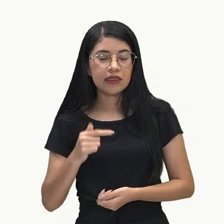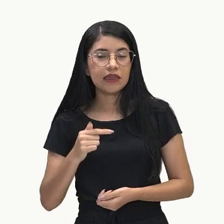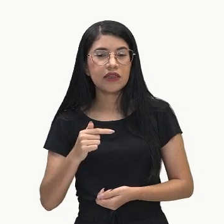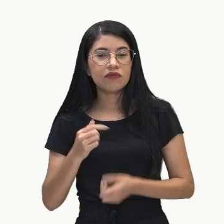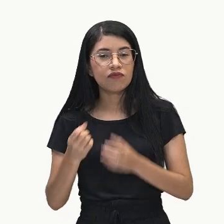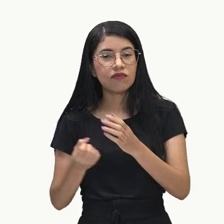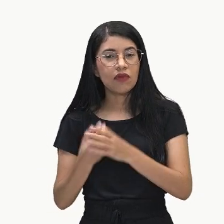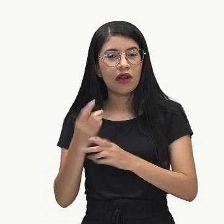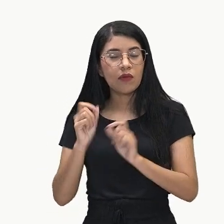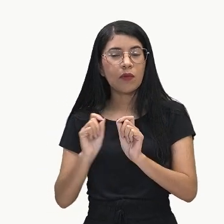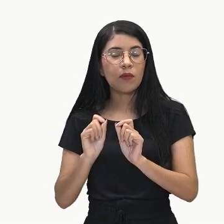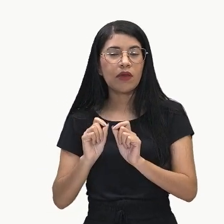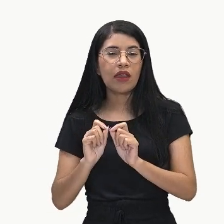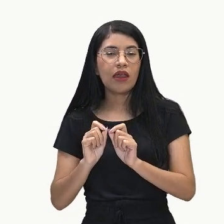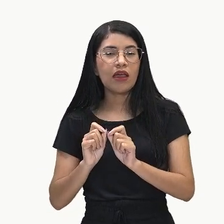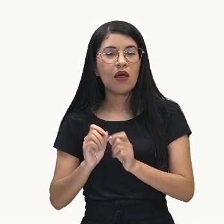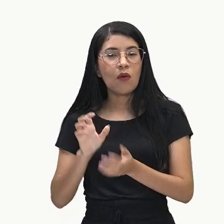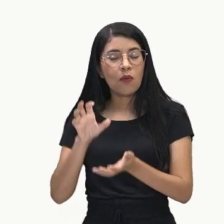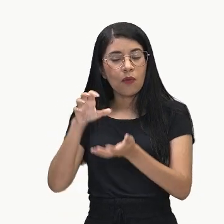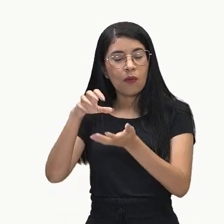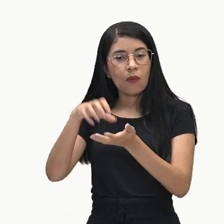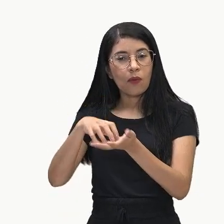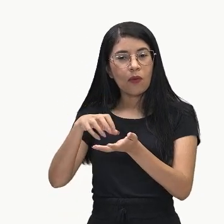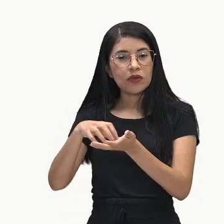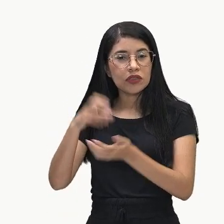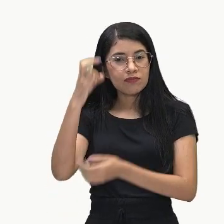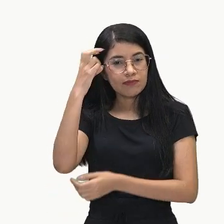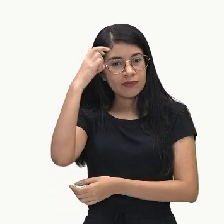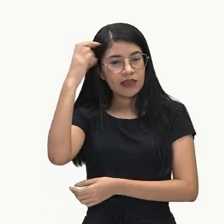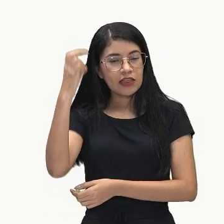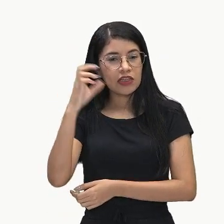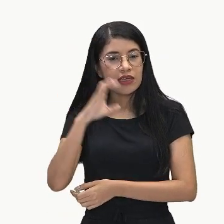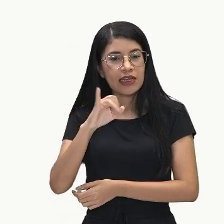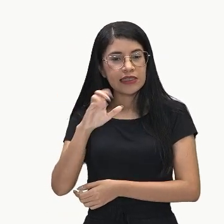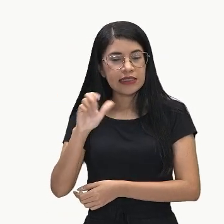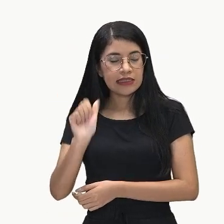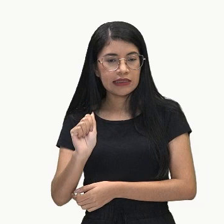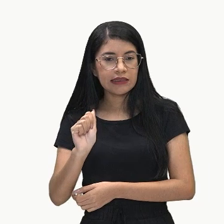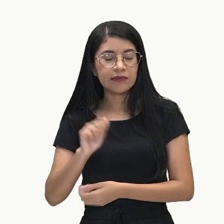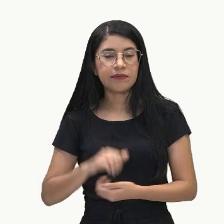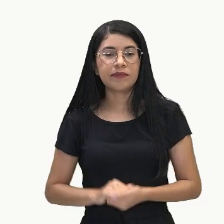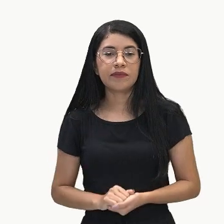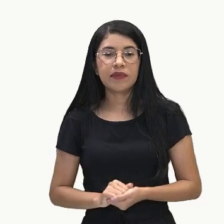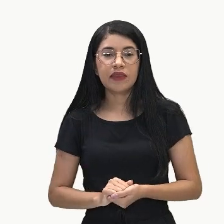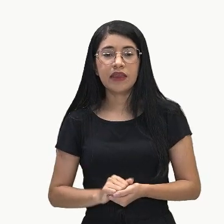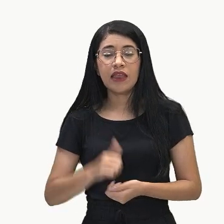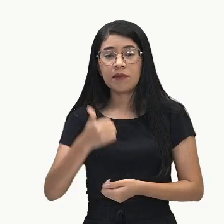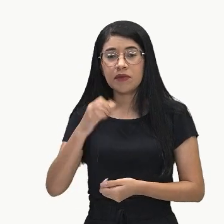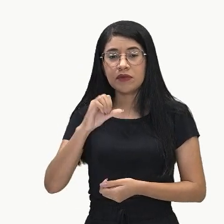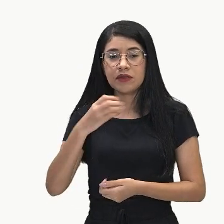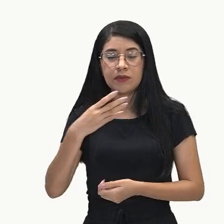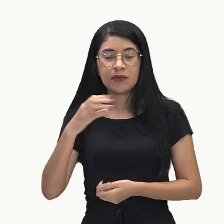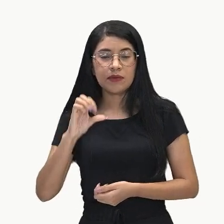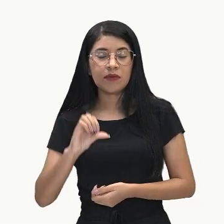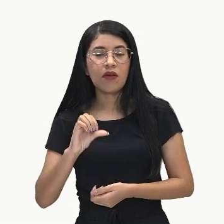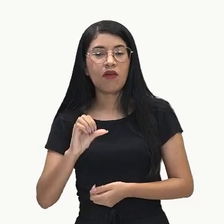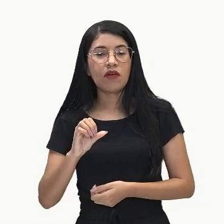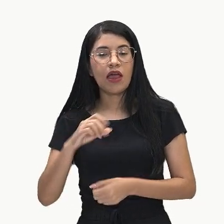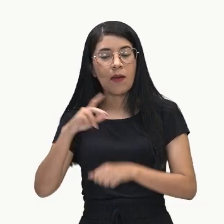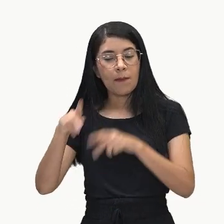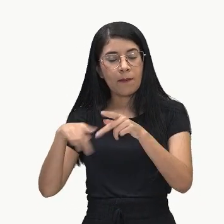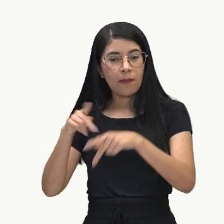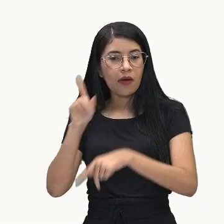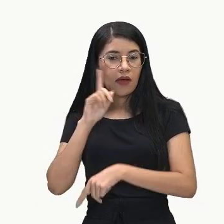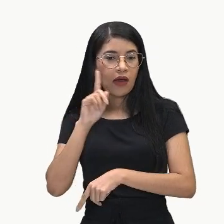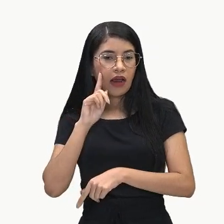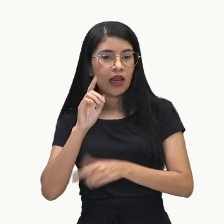a Agência Central de Inteligência, no caso a CIA em inglês. Em 49, os estadunidenses